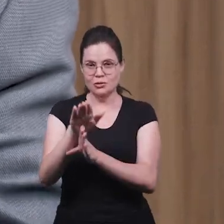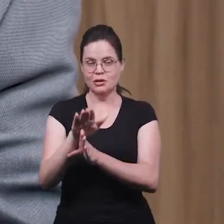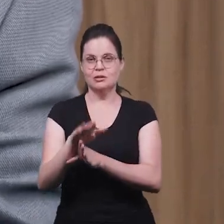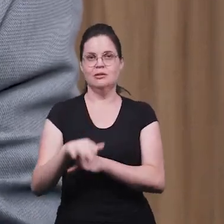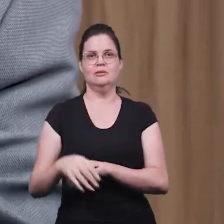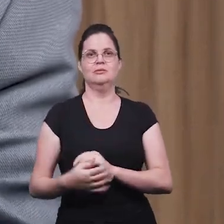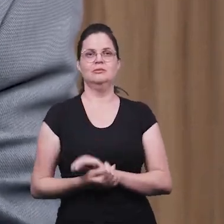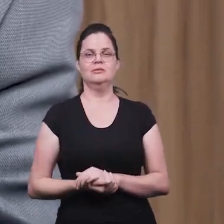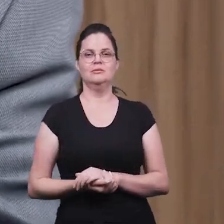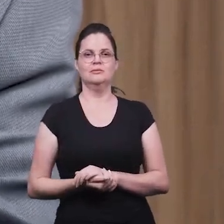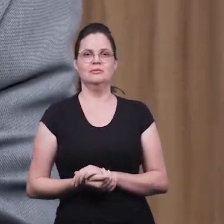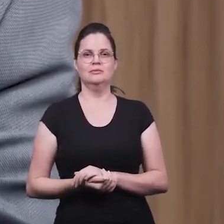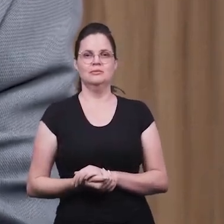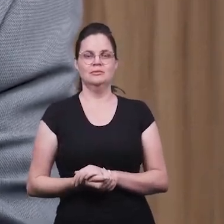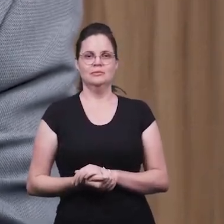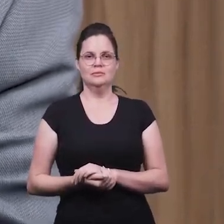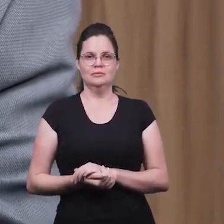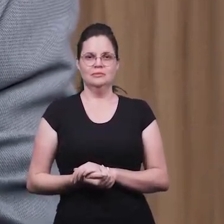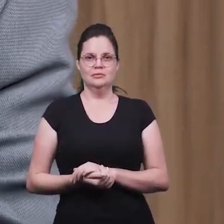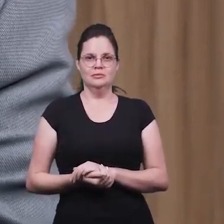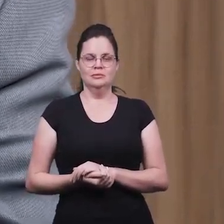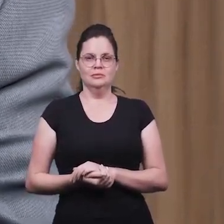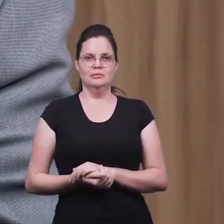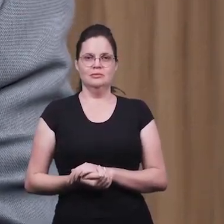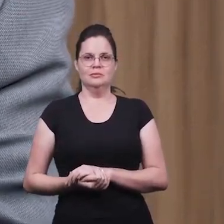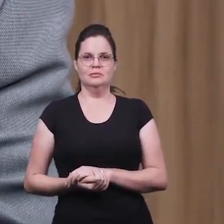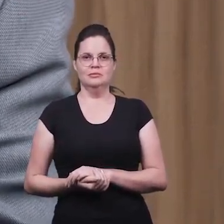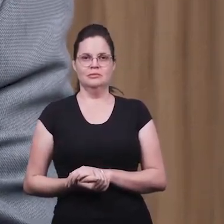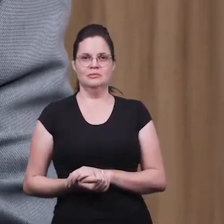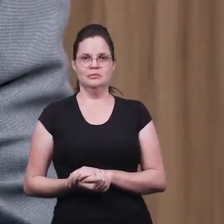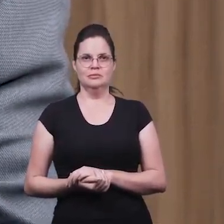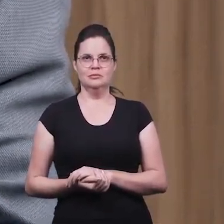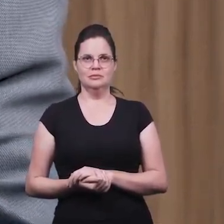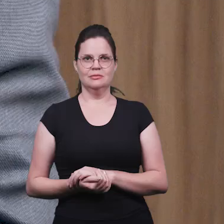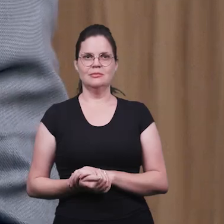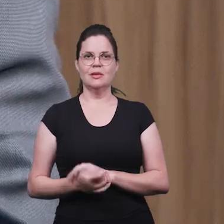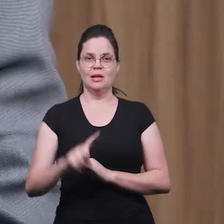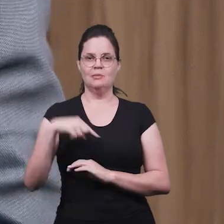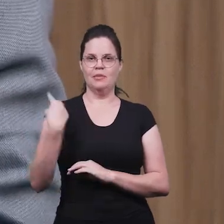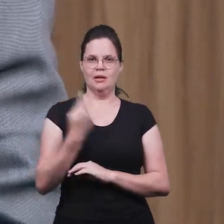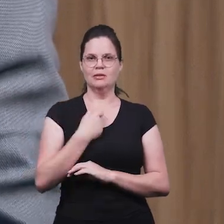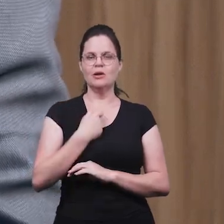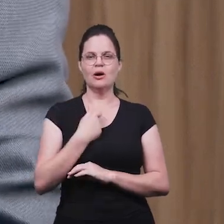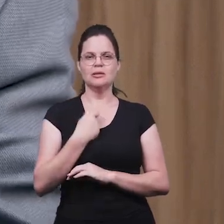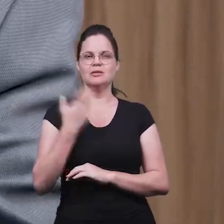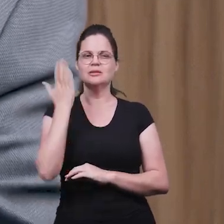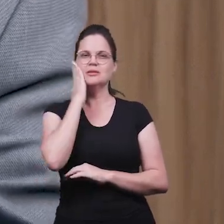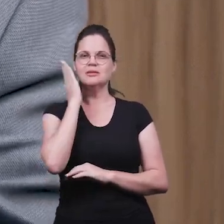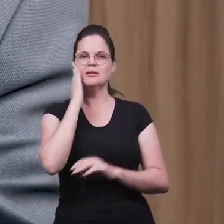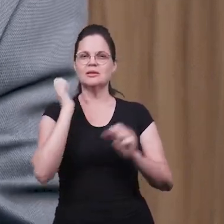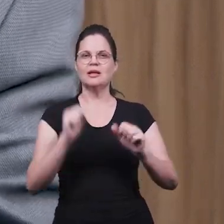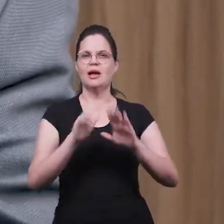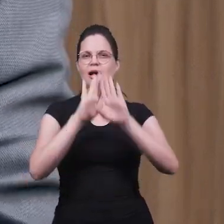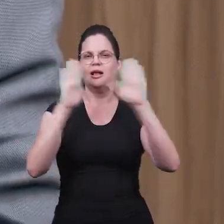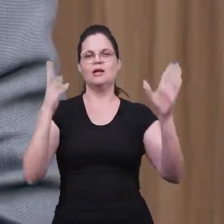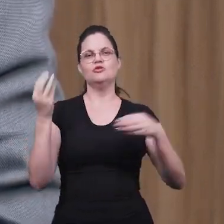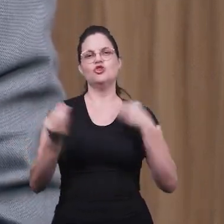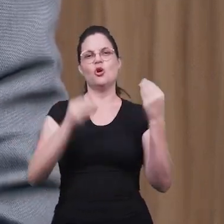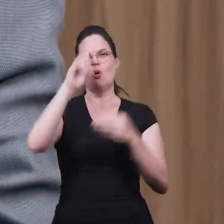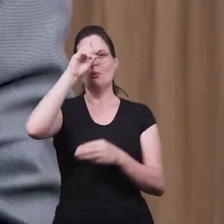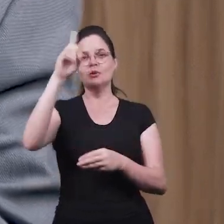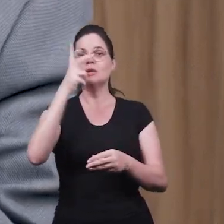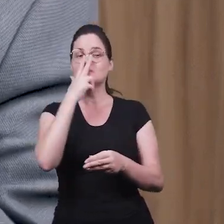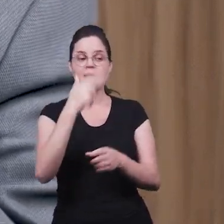conselho traz sempre uma maneira muito clara de Deus